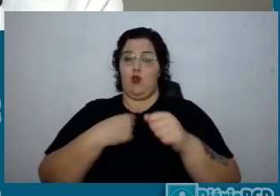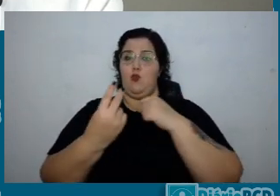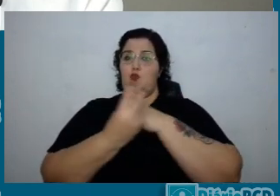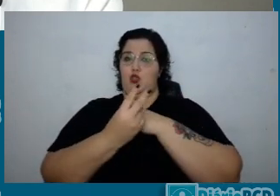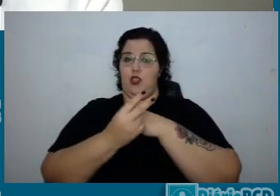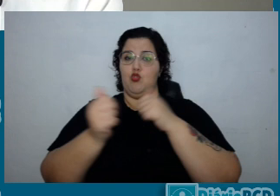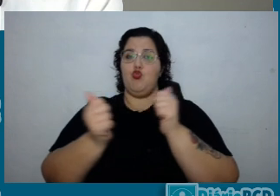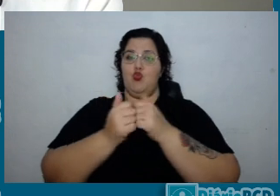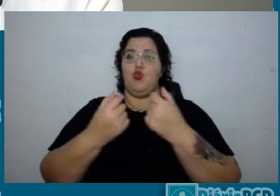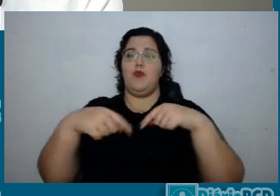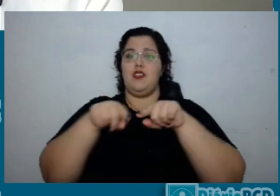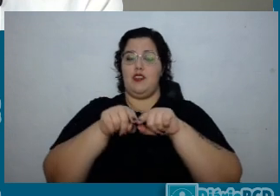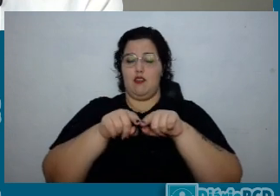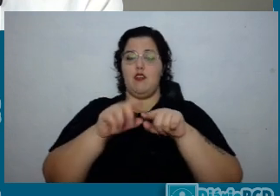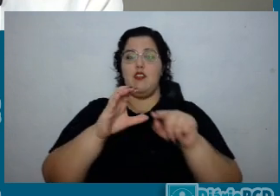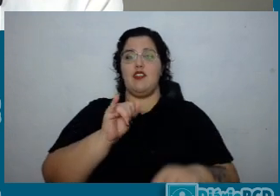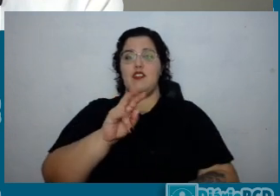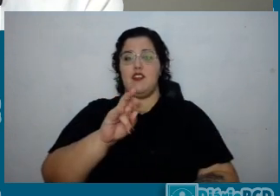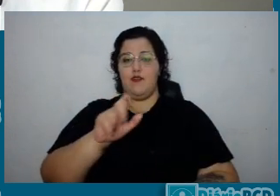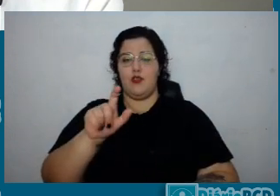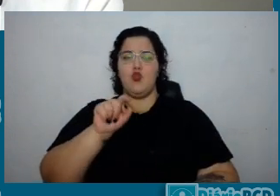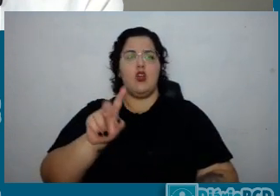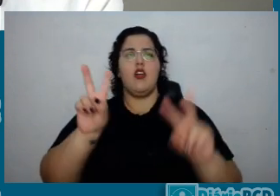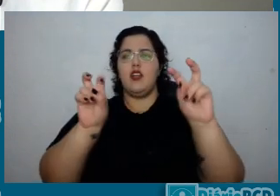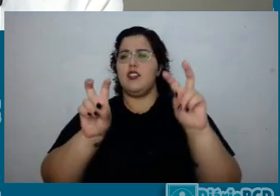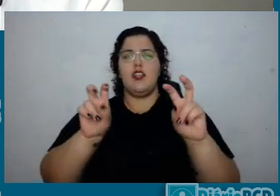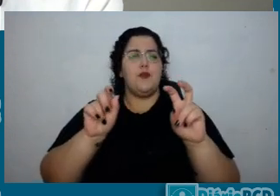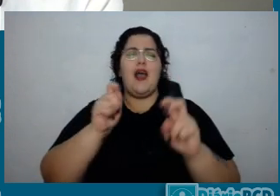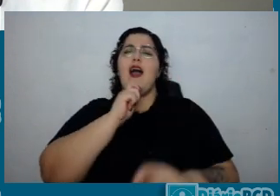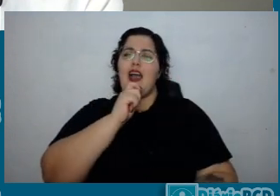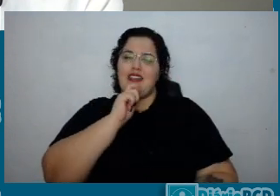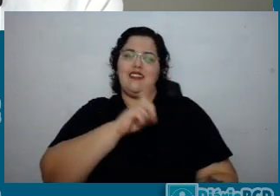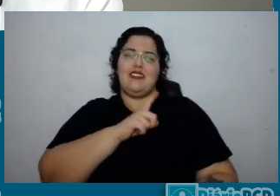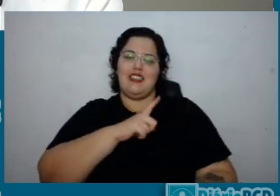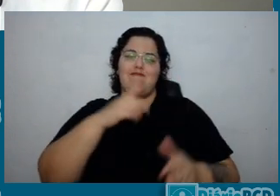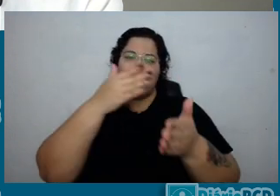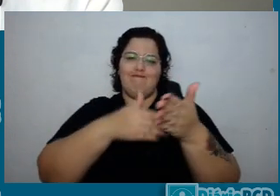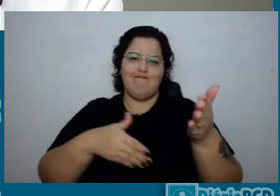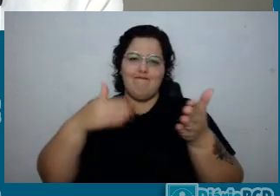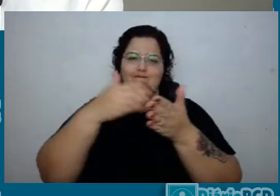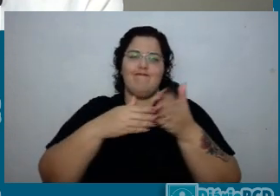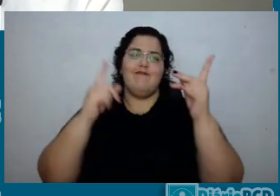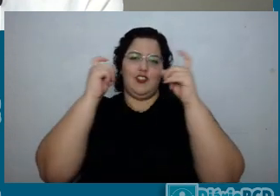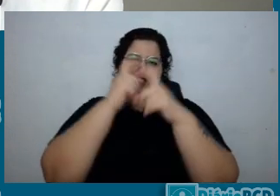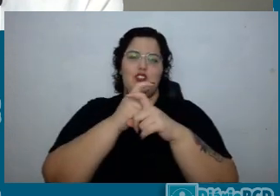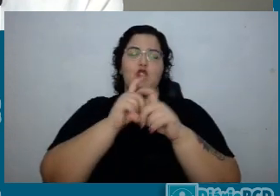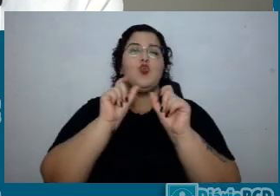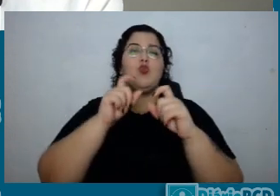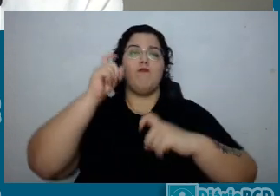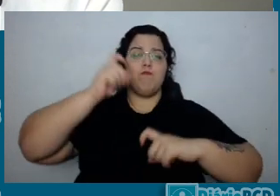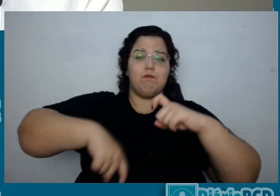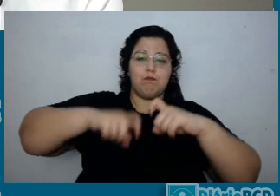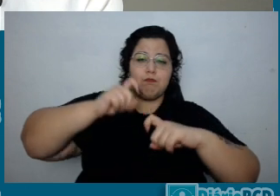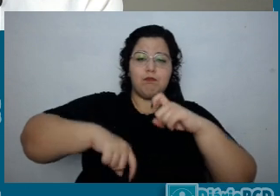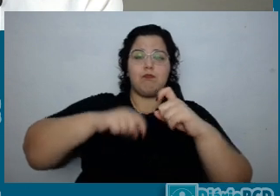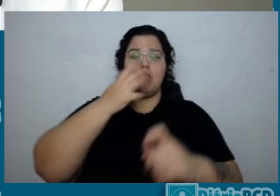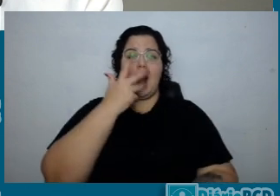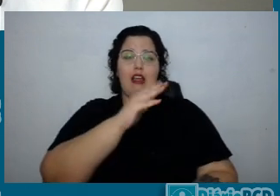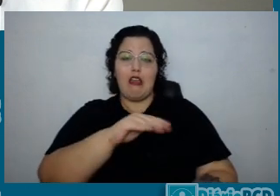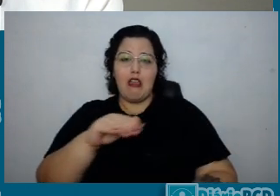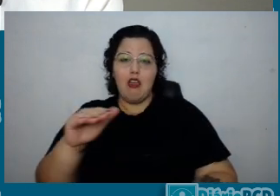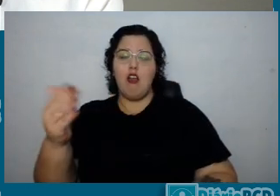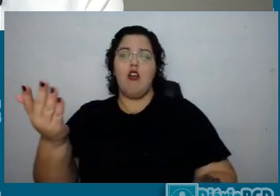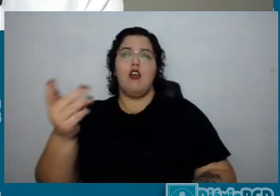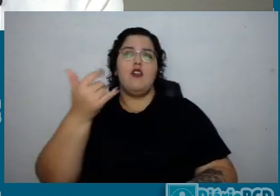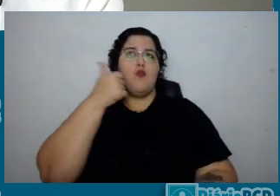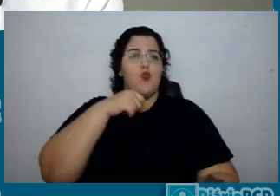Me Protejo, junto com a sociedade civil, para abordar um tema que ainda é um tabu, né? Mas a violência sexual, né, contra